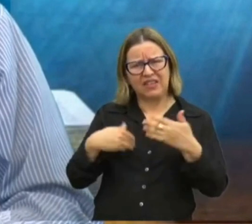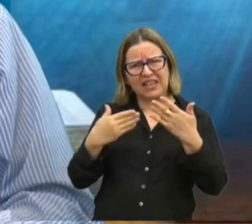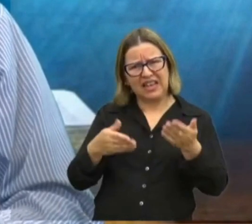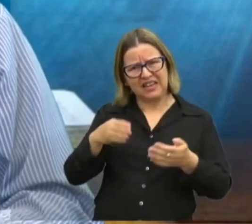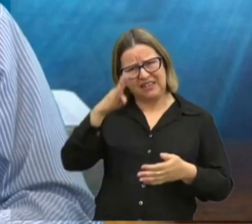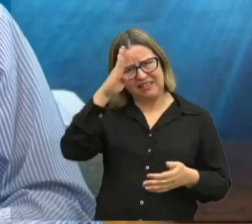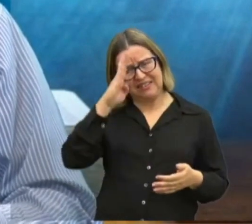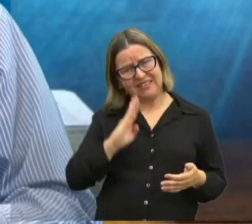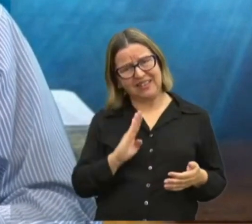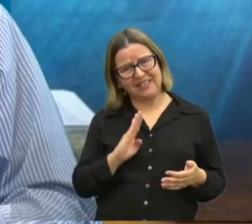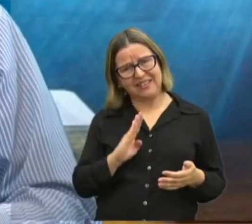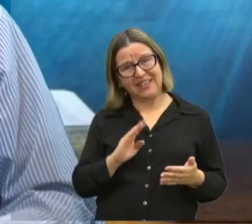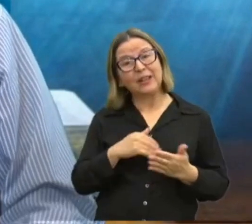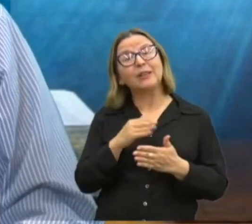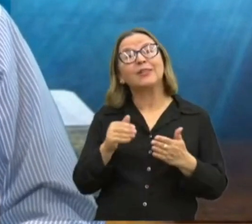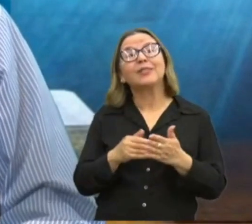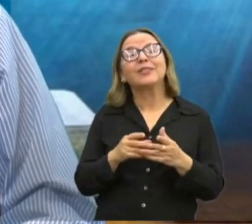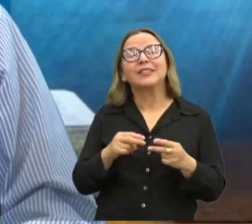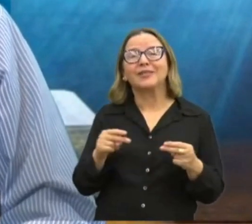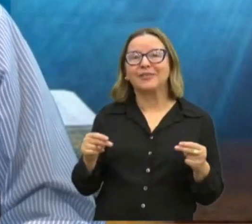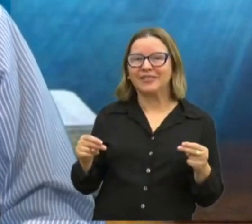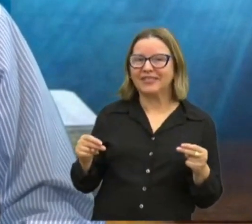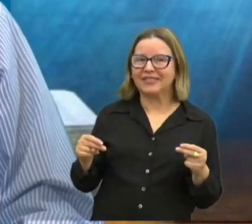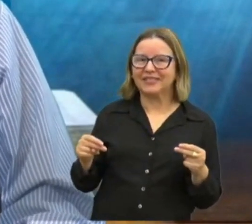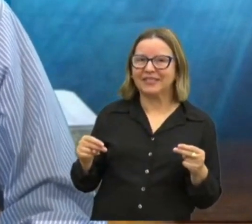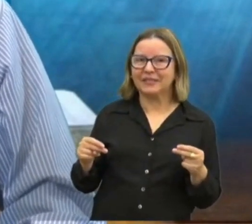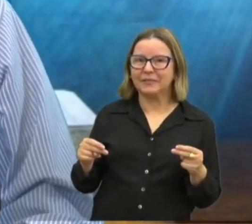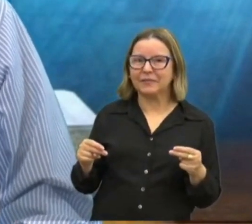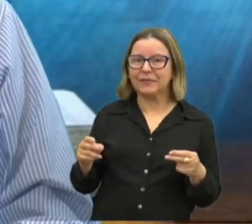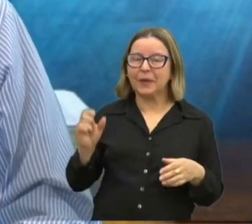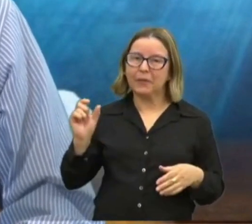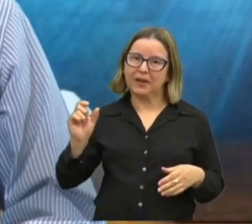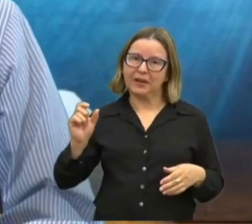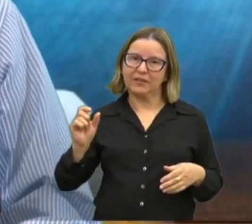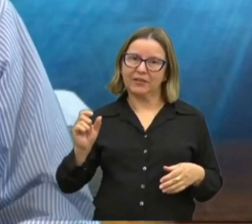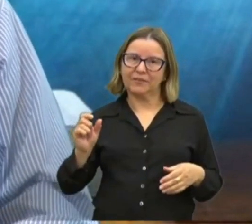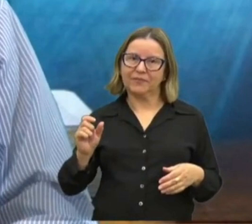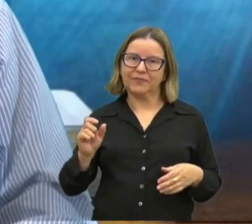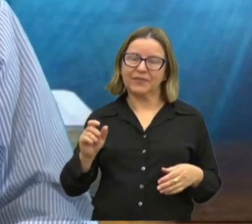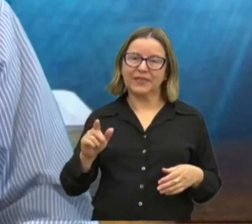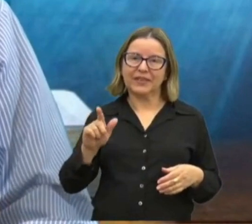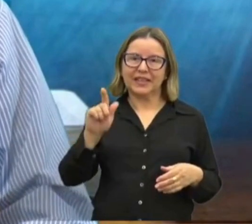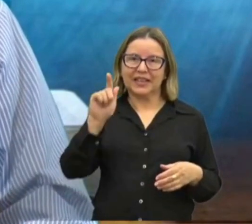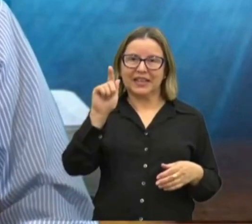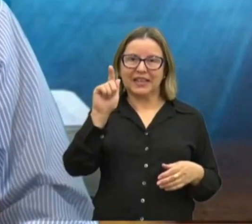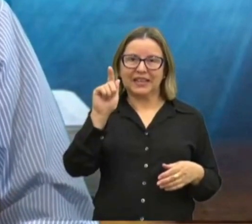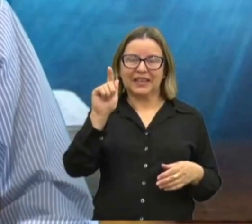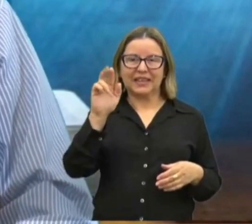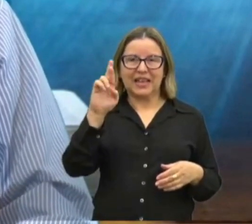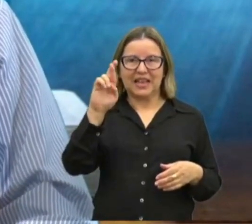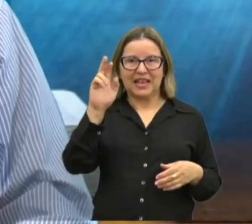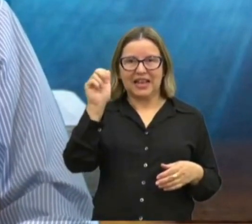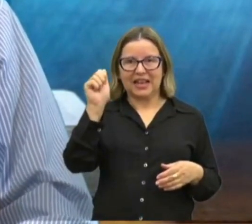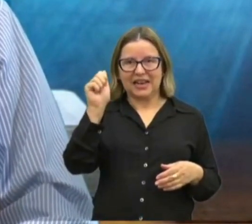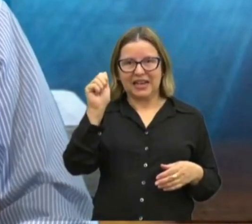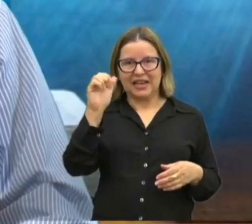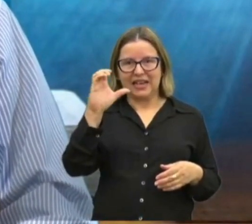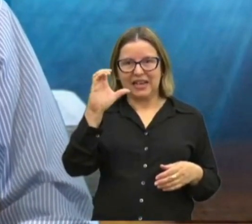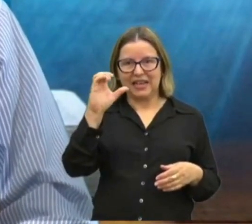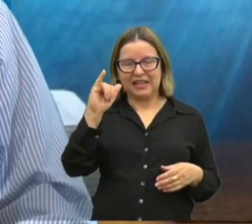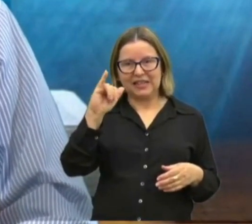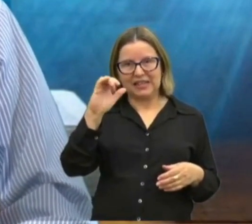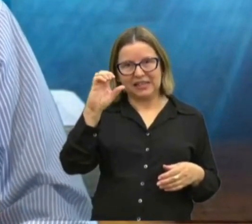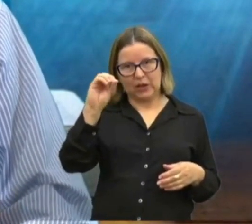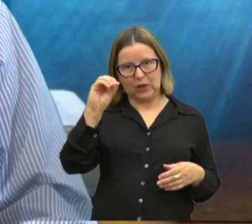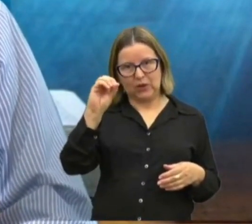graciosamente todas as coisas? A palavra graciosamente, ela se refere tanto à primeira parte